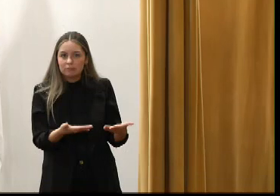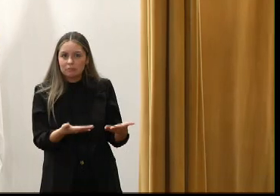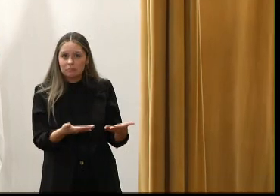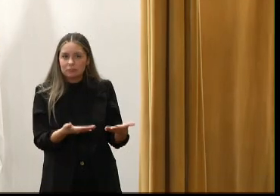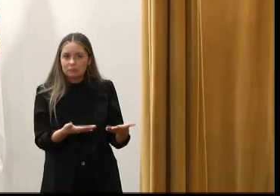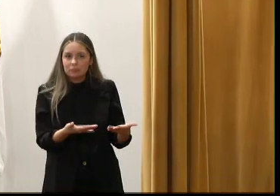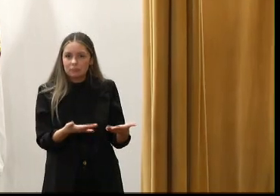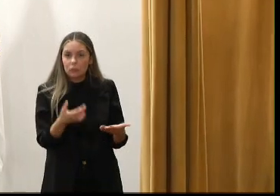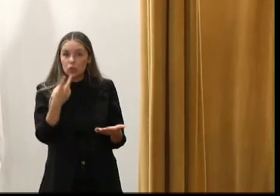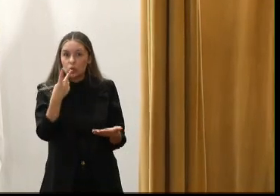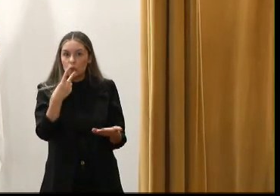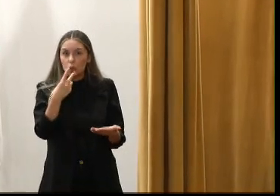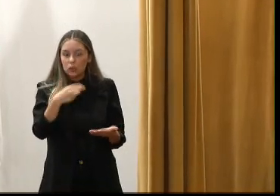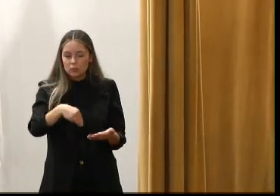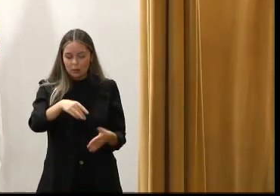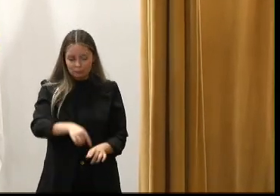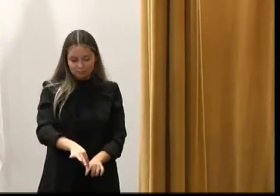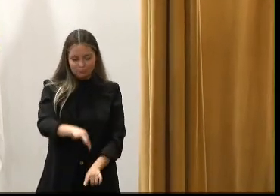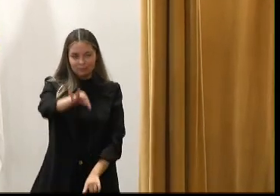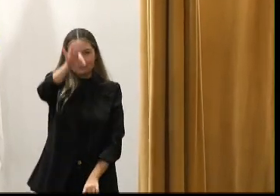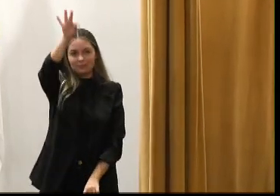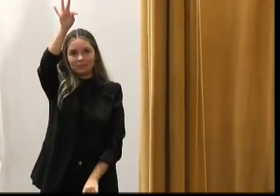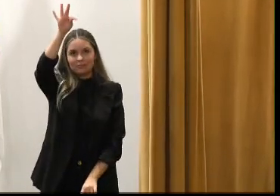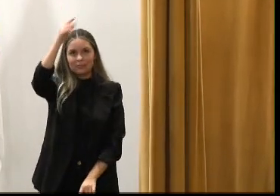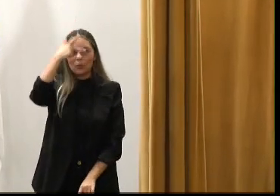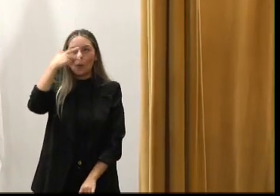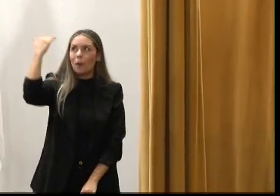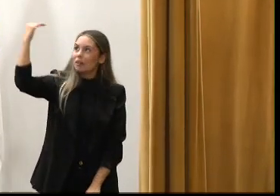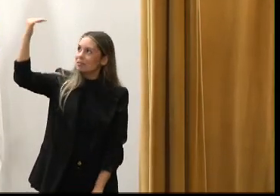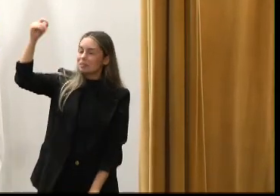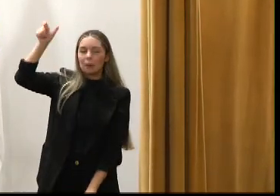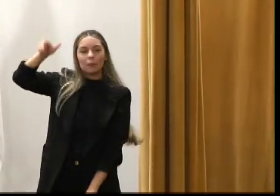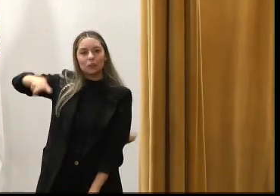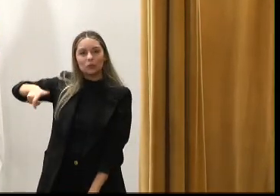gente. Isso aqui. Tá?